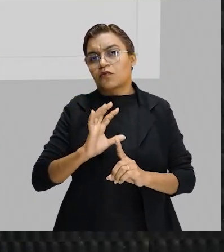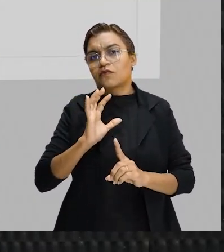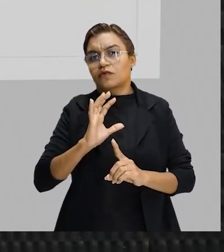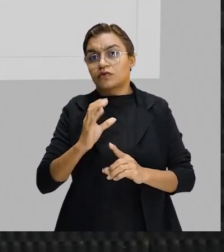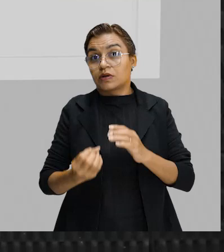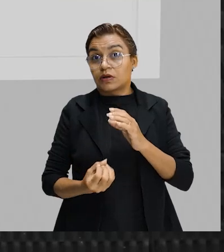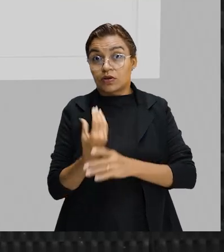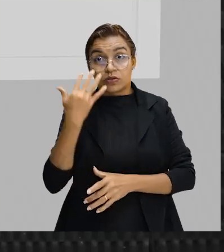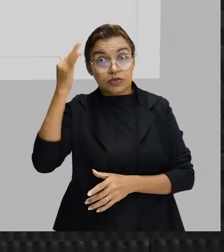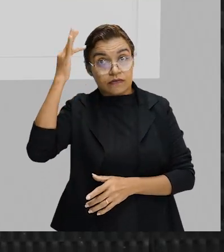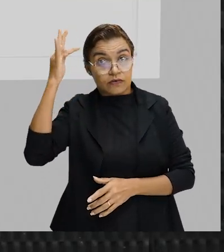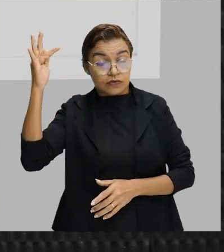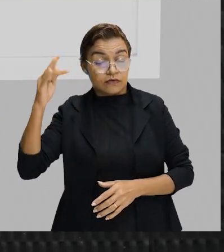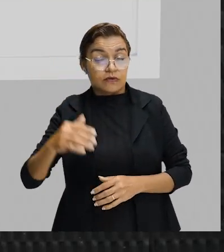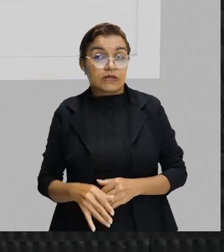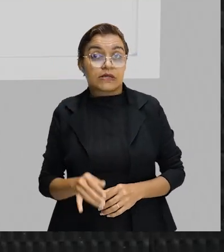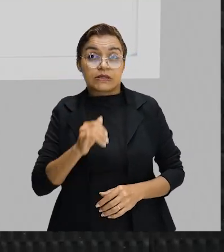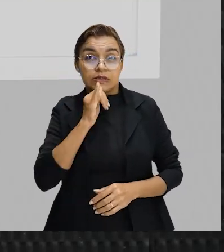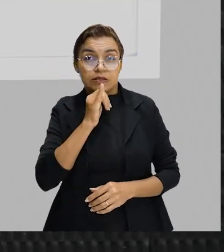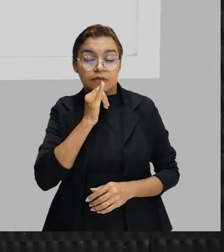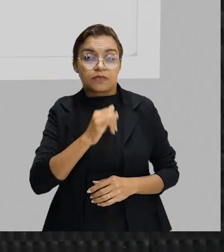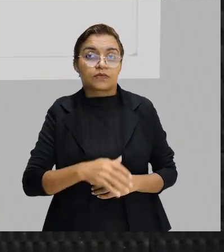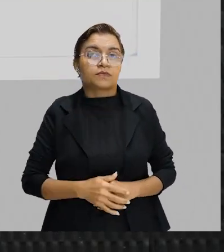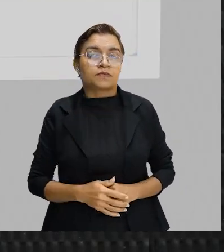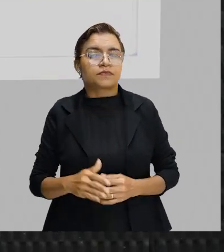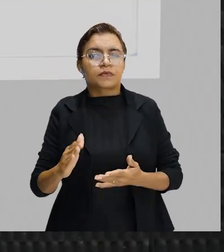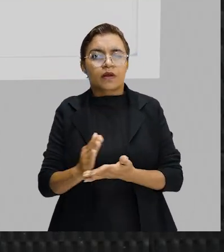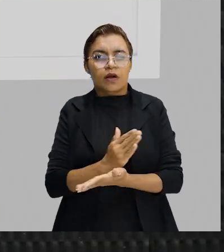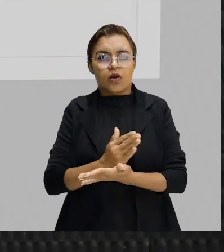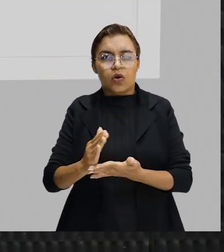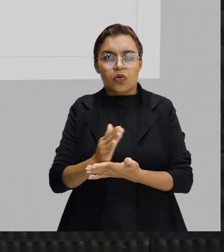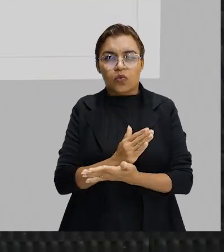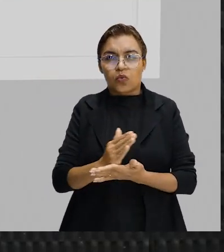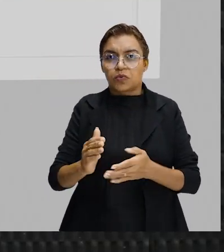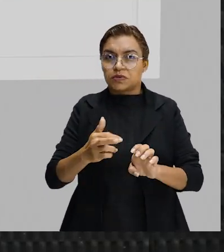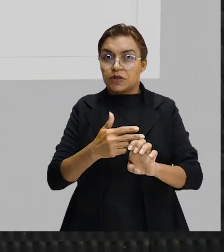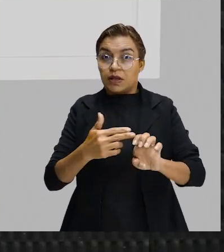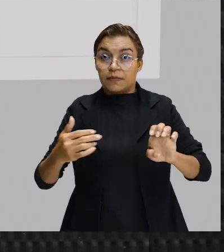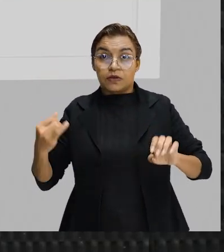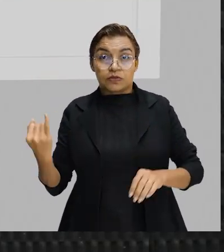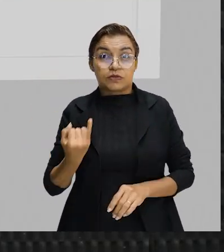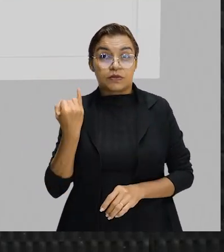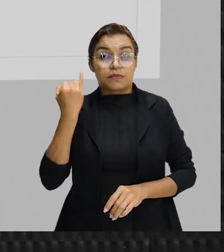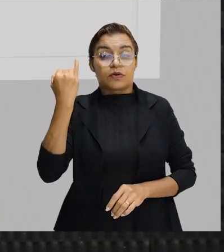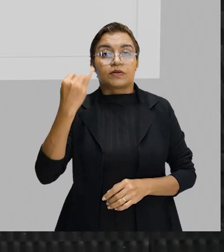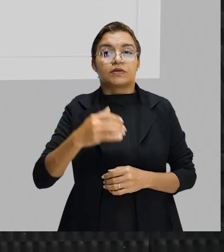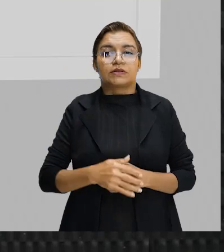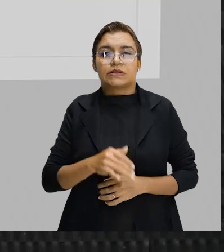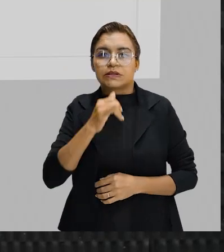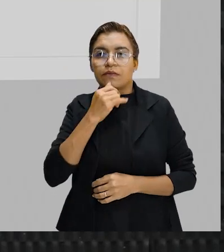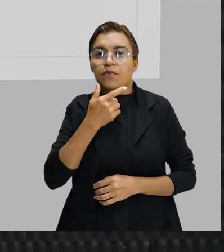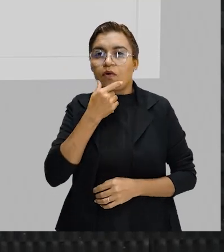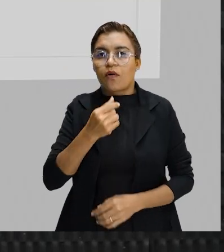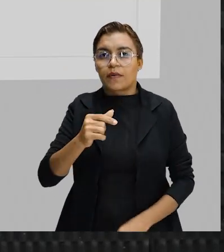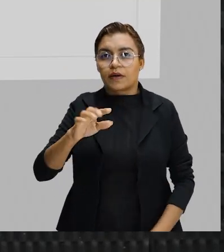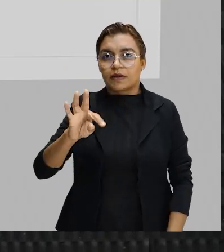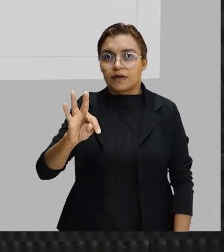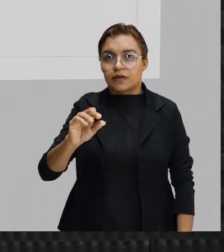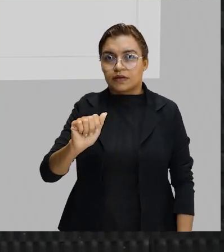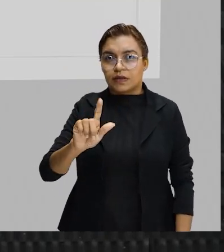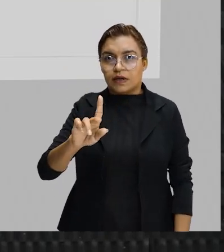filosofia. Aqui nós temos, por exemplo, alguns elementos fundamentais, como o nosso querido Tales, que é o